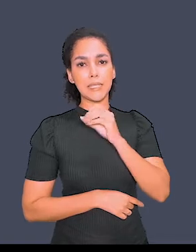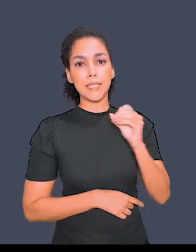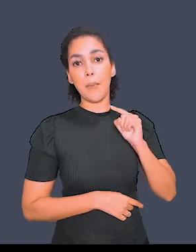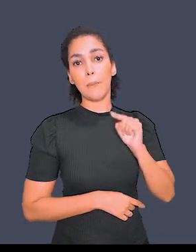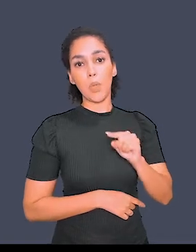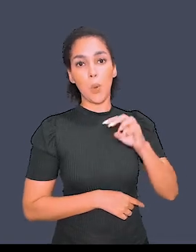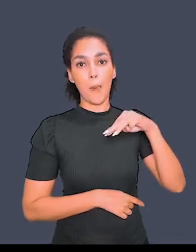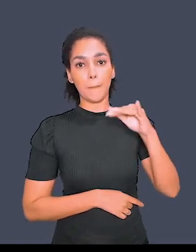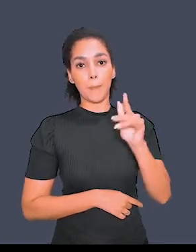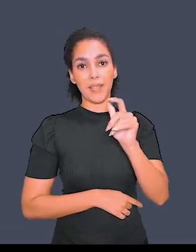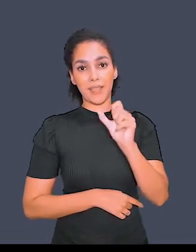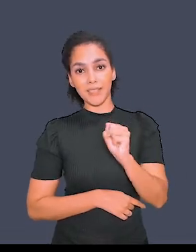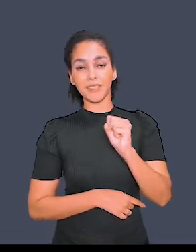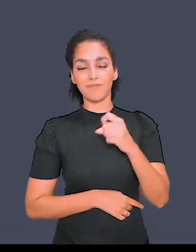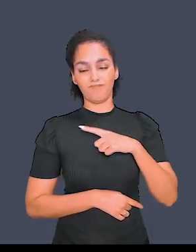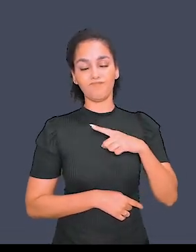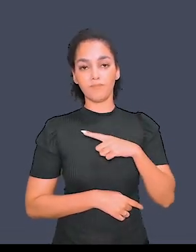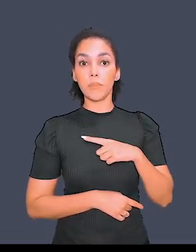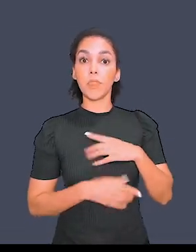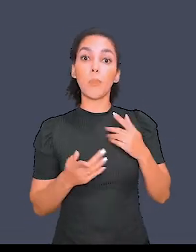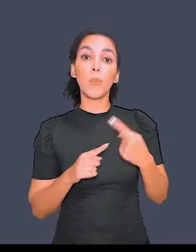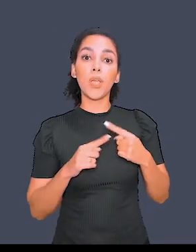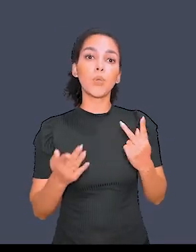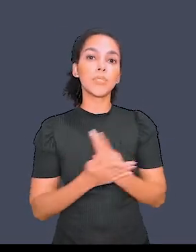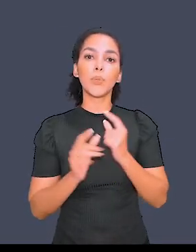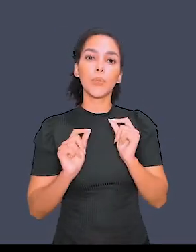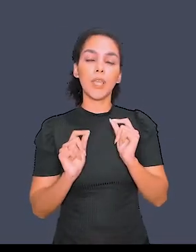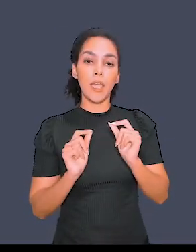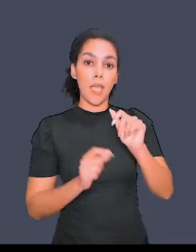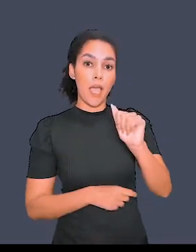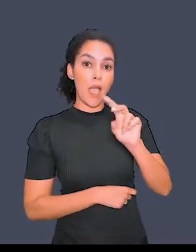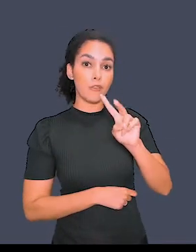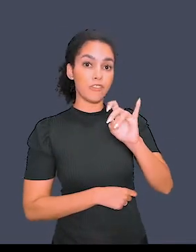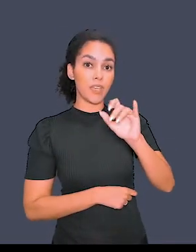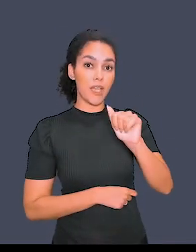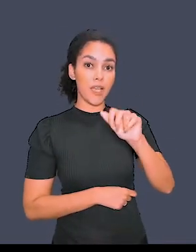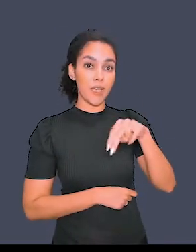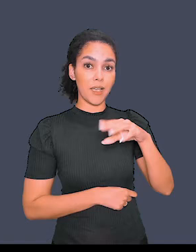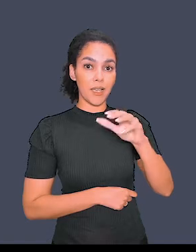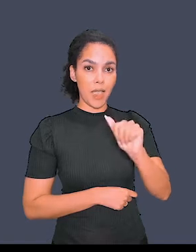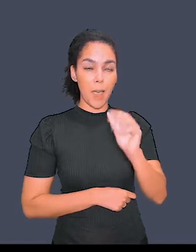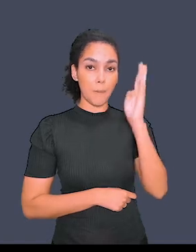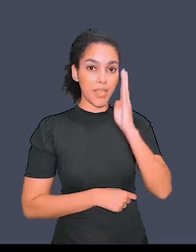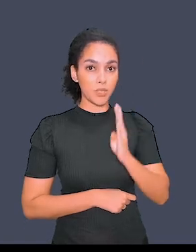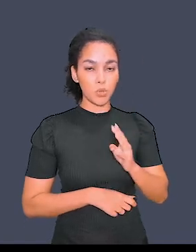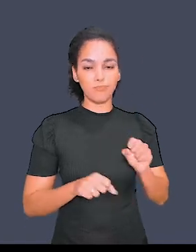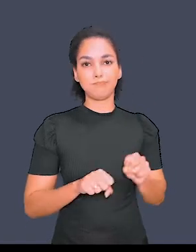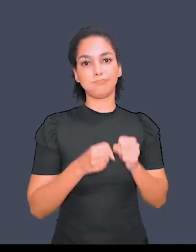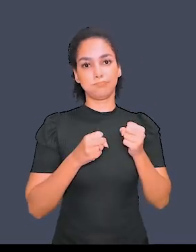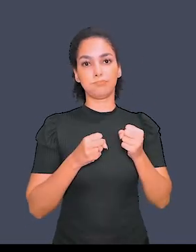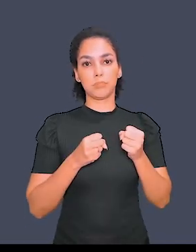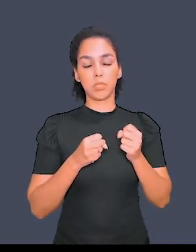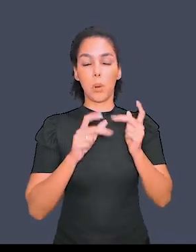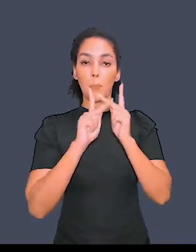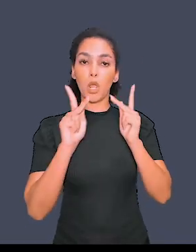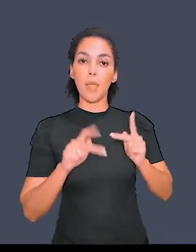milhas. Porque o que aconteceu? A Avianca Brasil veio a falir, apesar da holding Avianca não ter falido, a Avianca Brasil faliu pelo programa